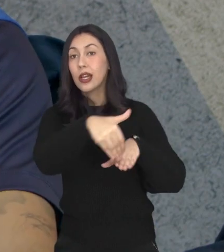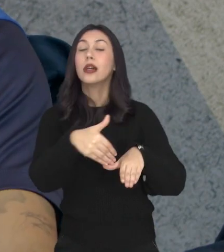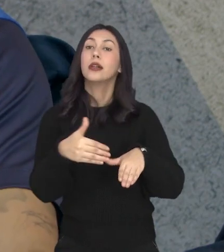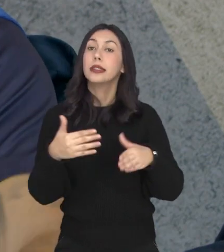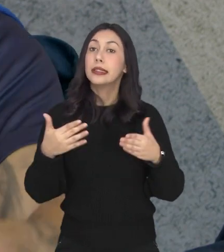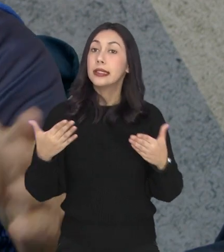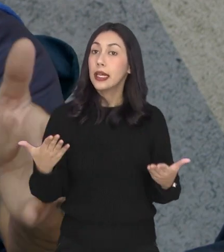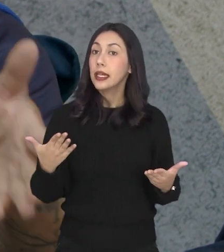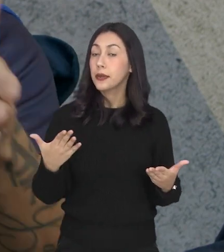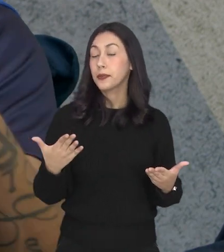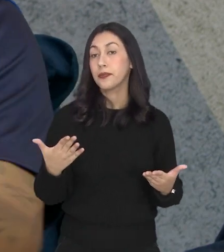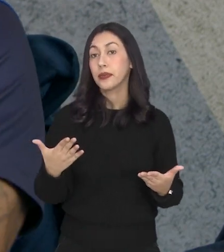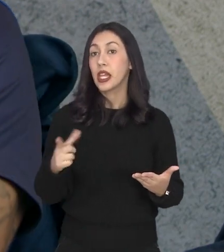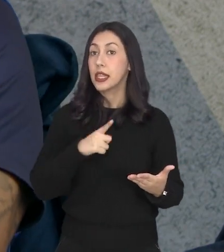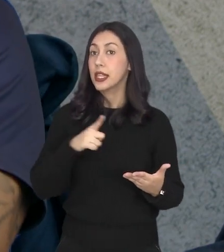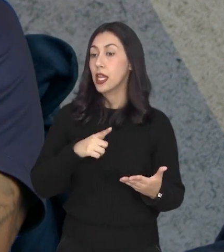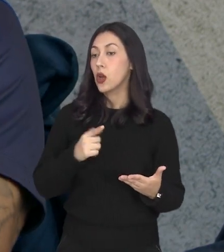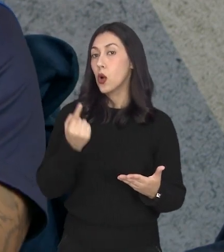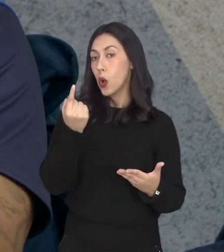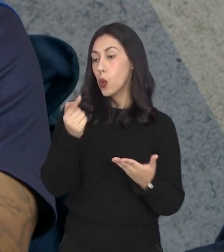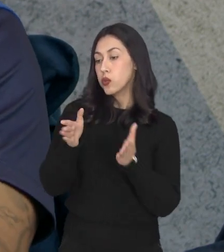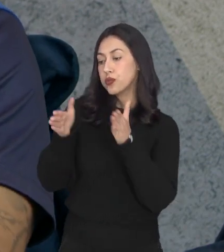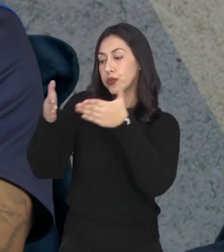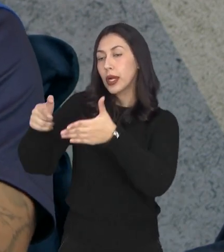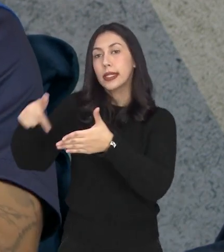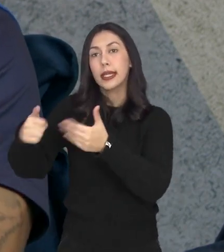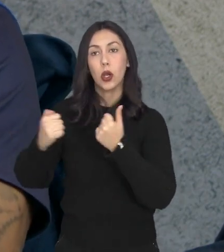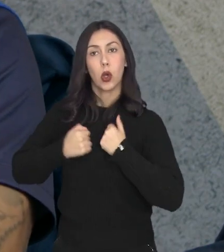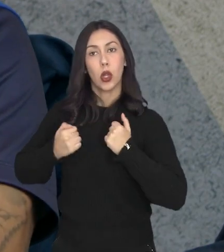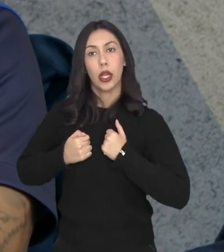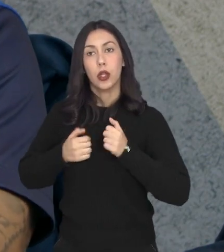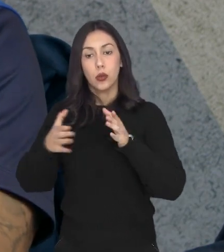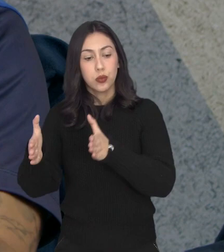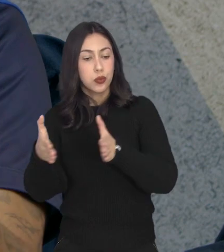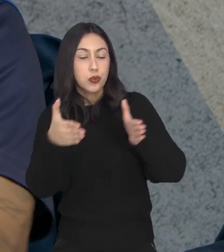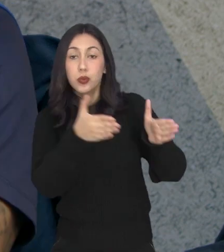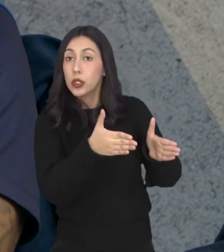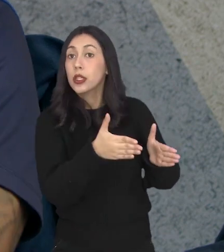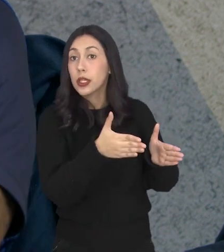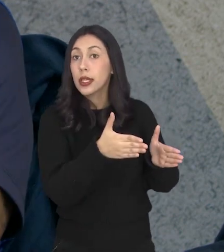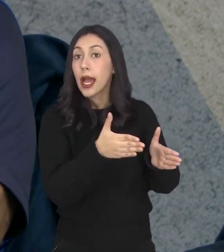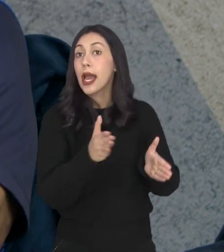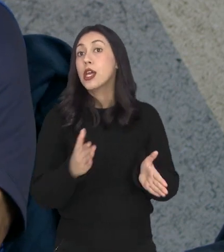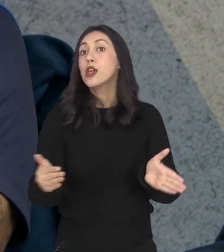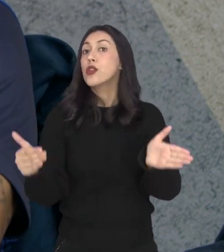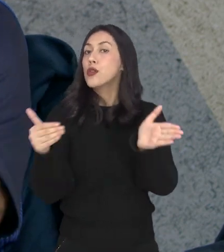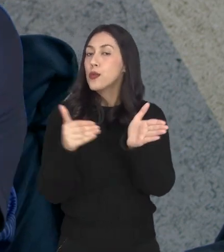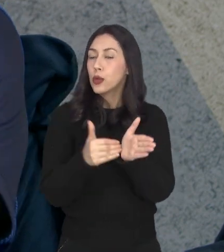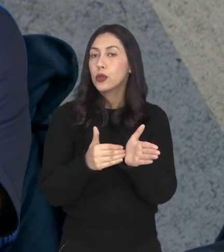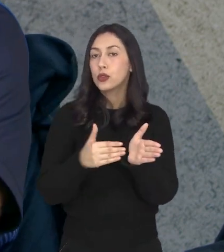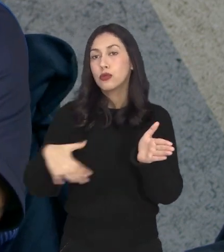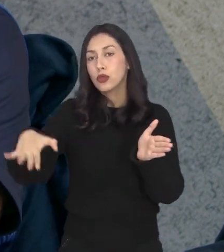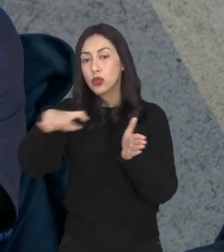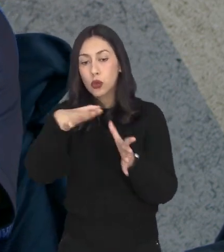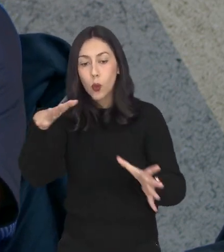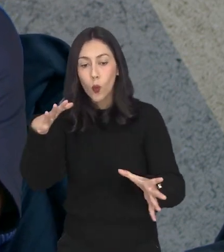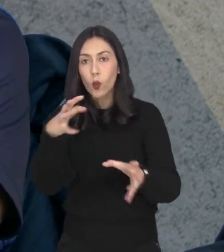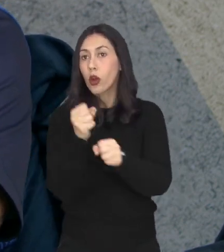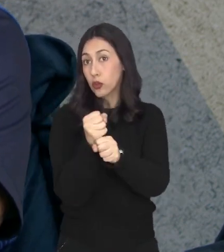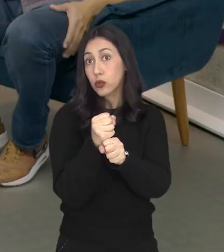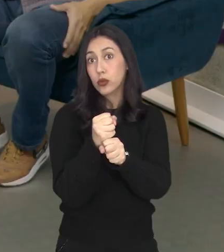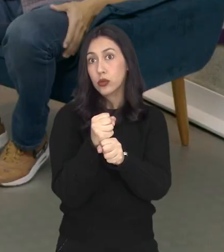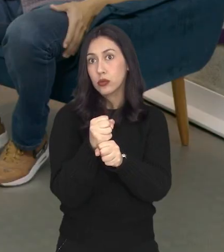dele ali juntamente com o goleiro. E a gente, no dia a dia, a última parte, os goleiros integram todo